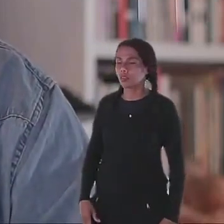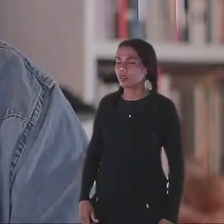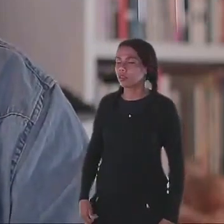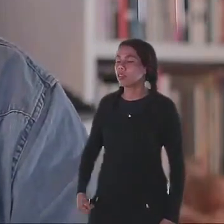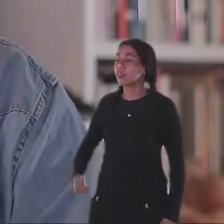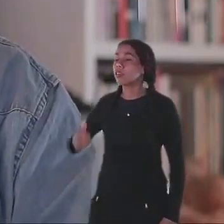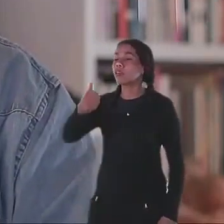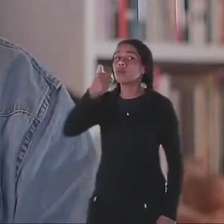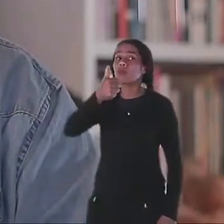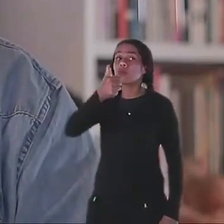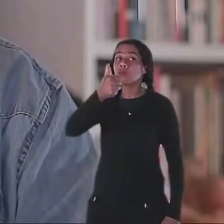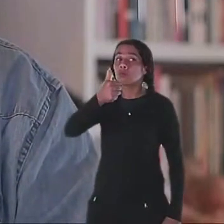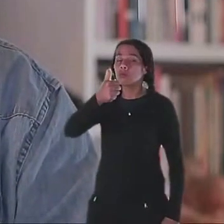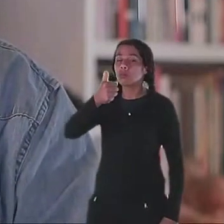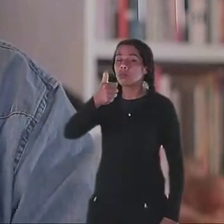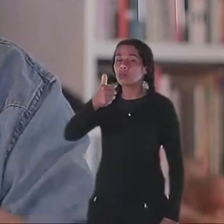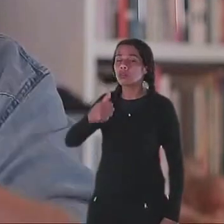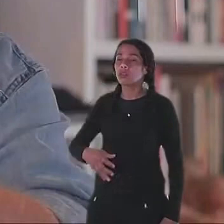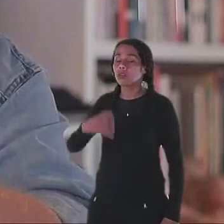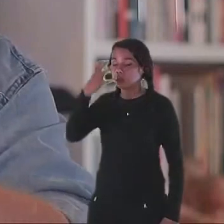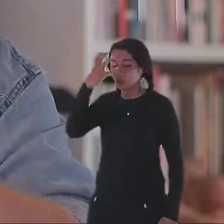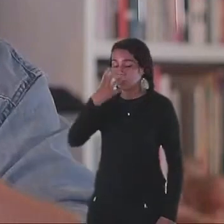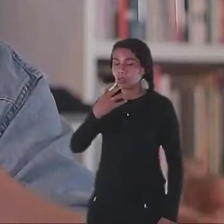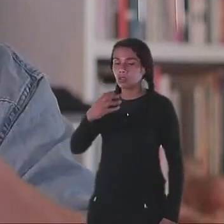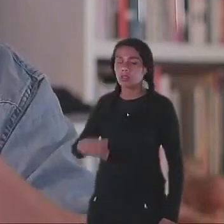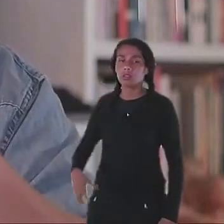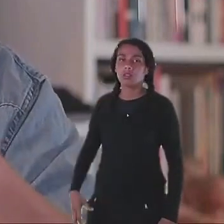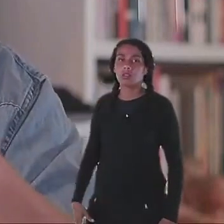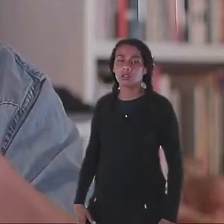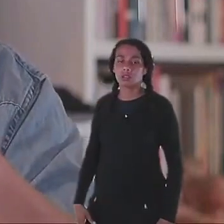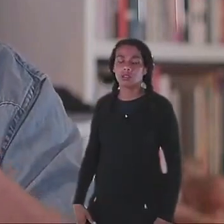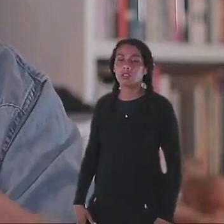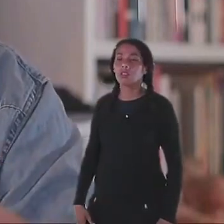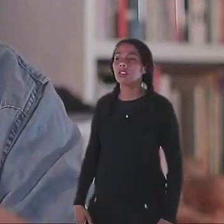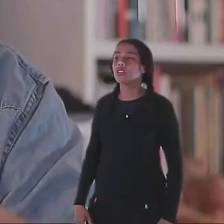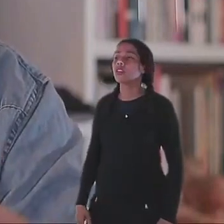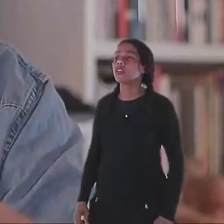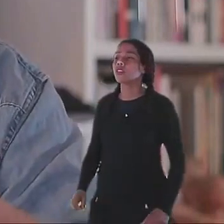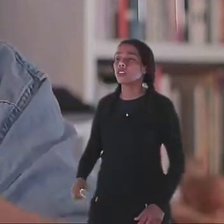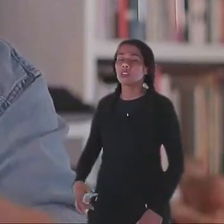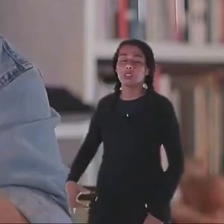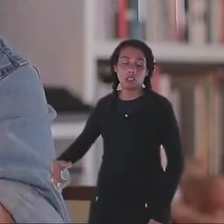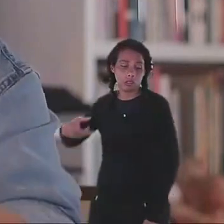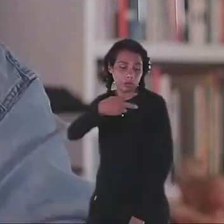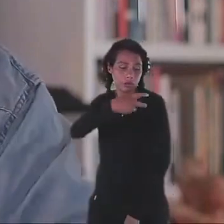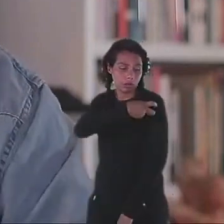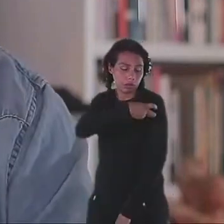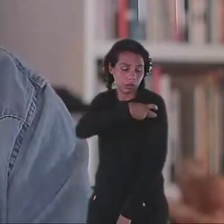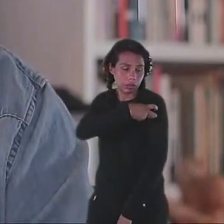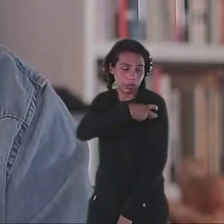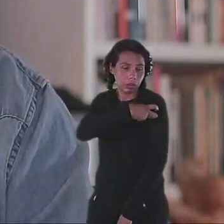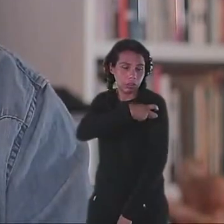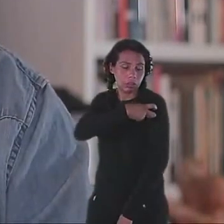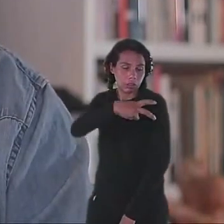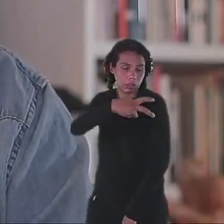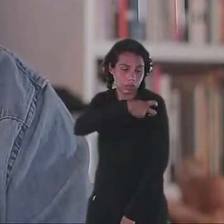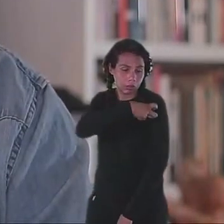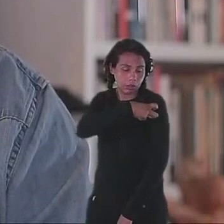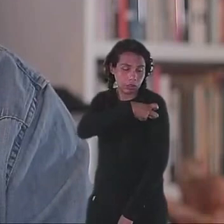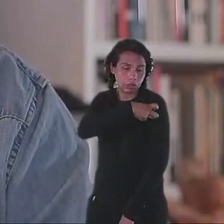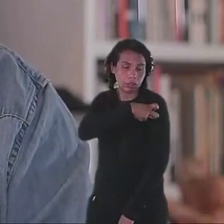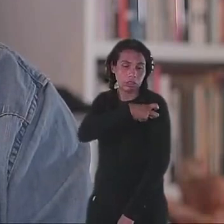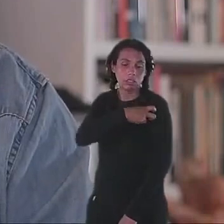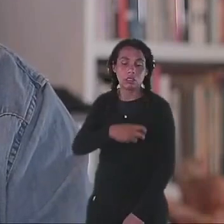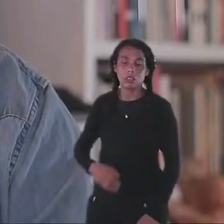mais grave, é que a vacinação vai acabar com essa coisa toda. Em segundo, que a máscara é dispensável logo após